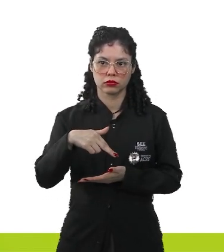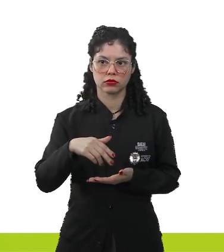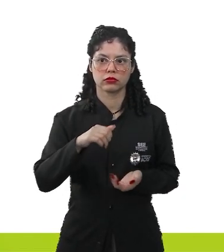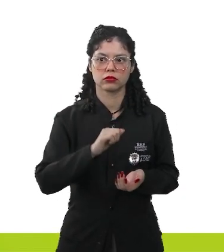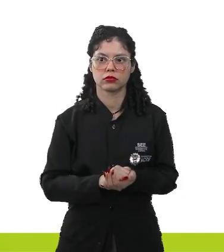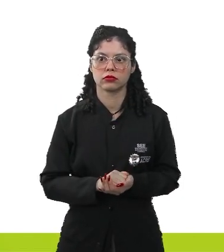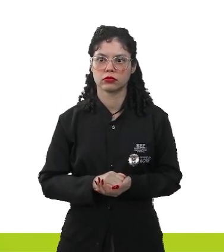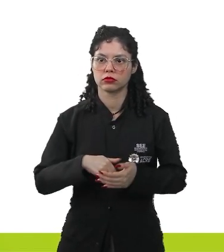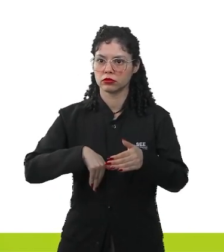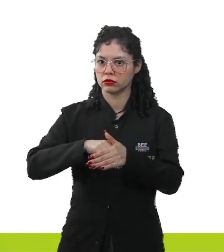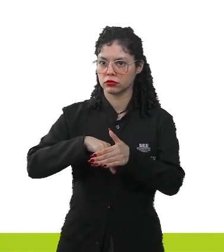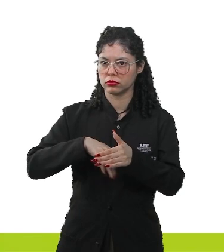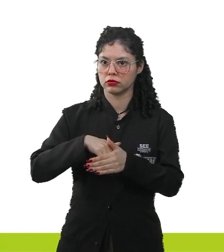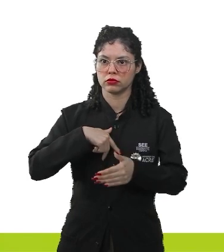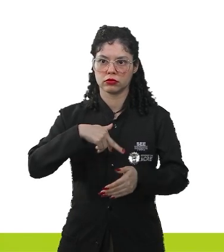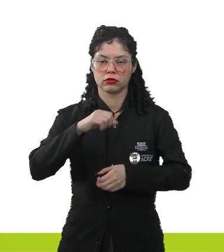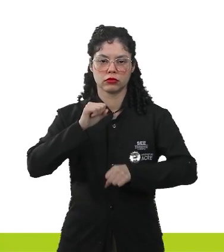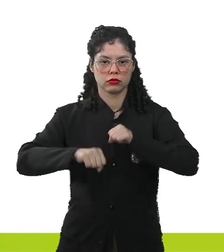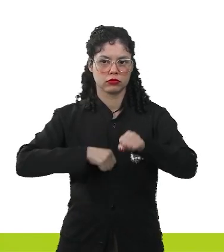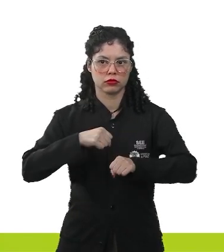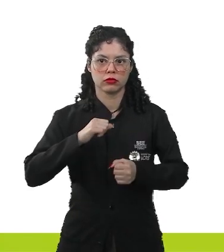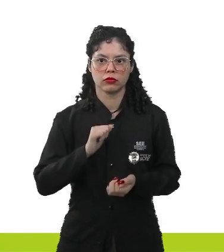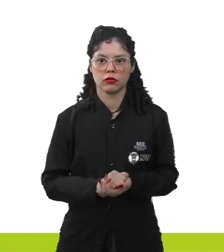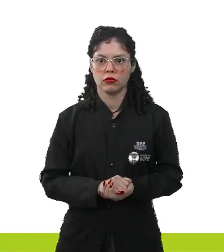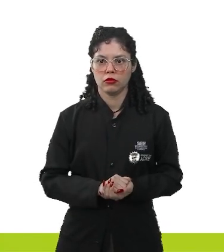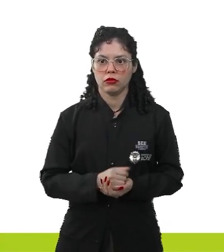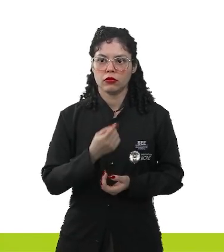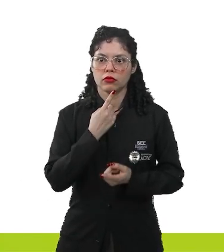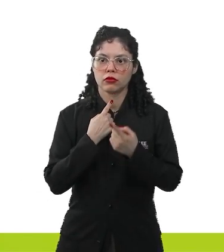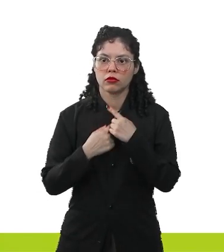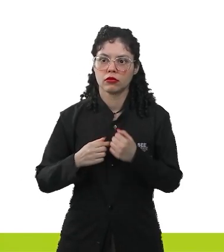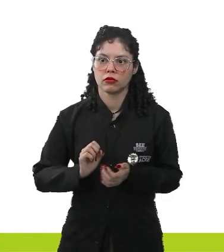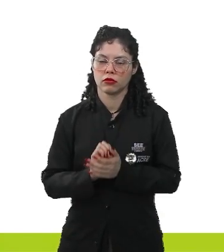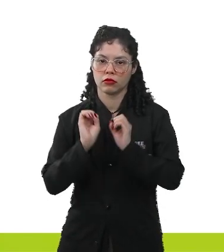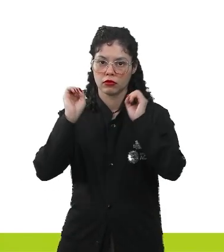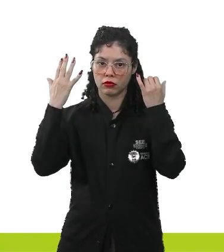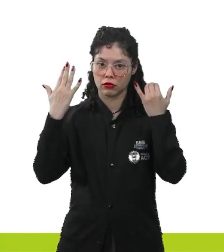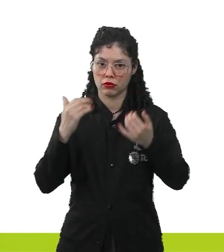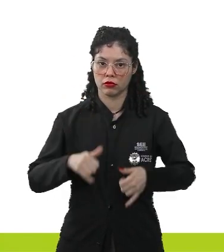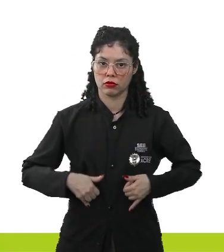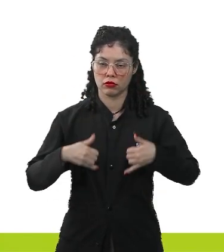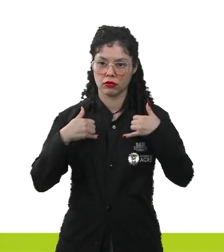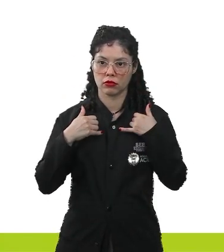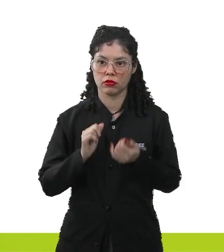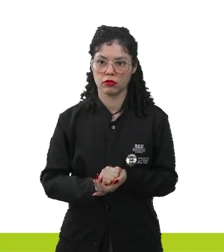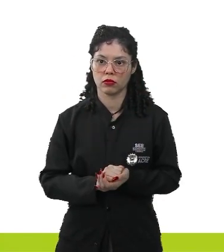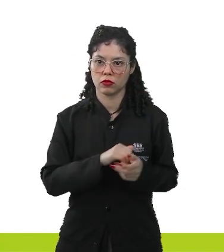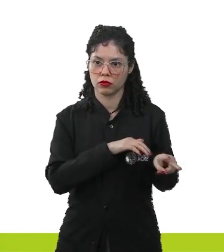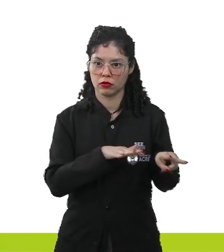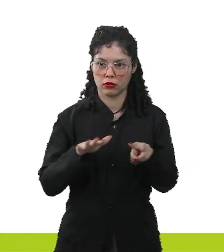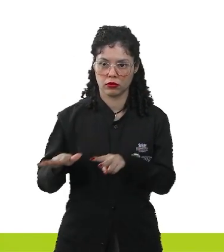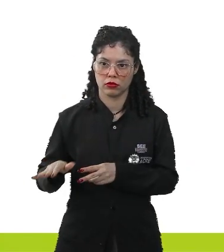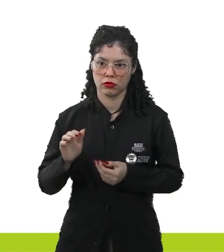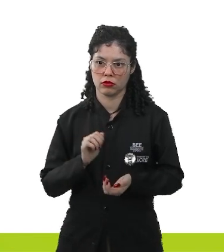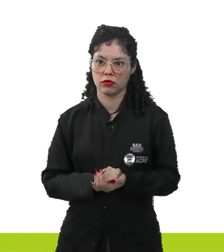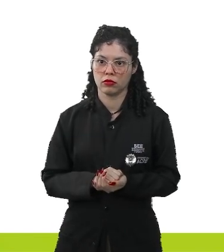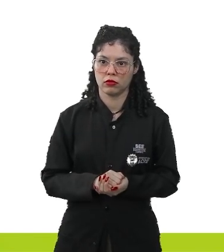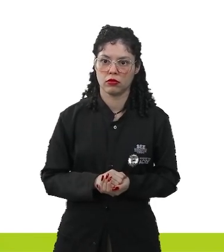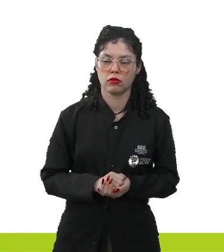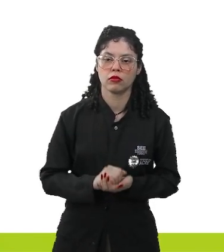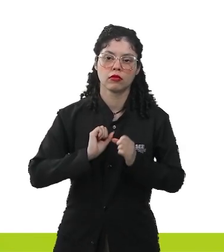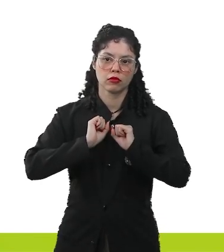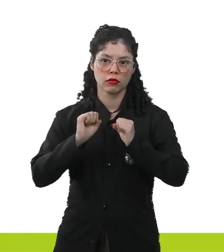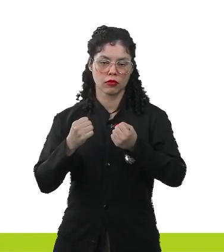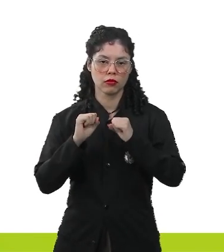futebol. Essa pessoa deseja comemorar seu aniversário e escolhe o dia da semana em que o gasto calórico com as